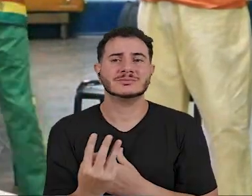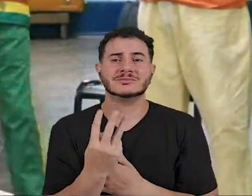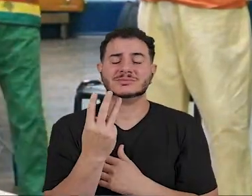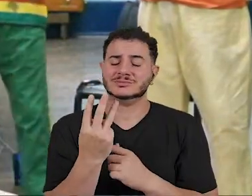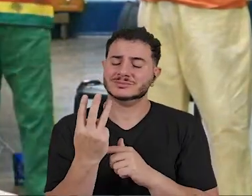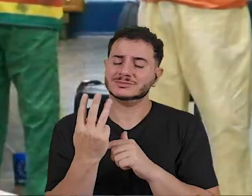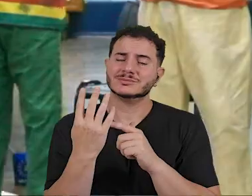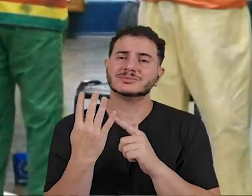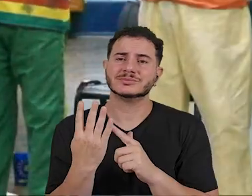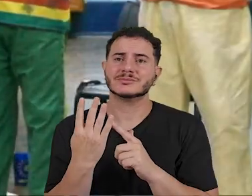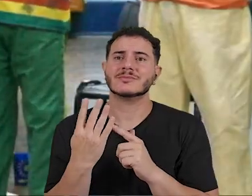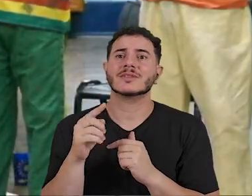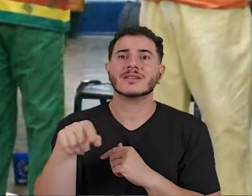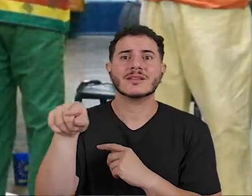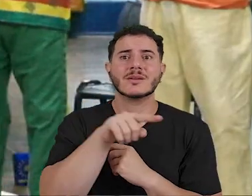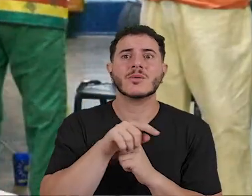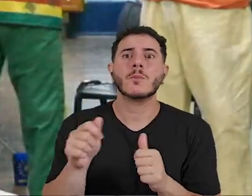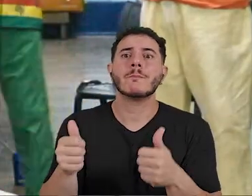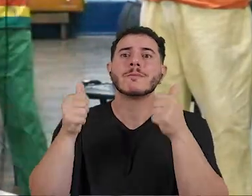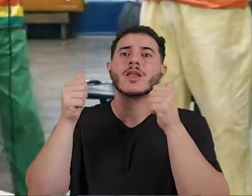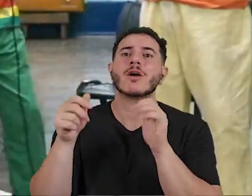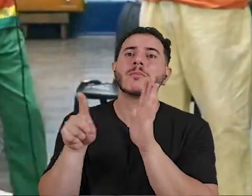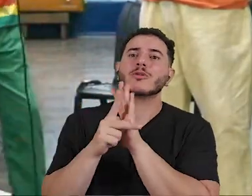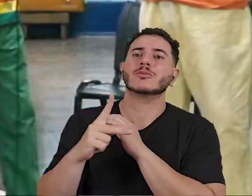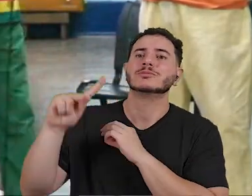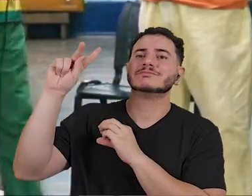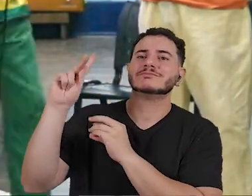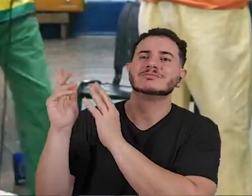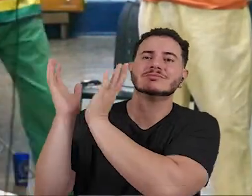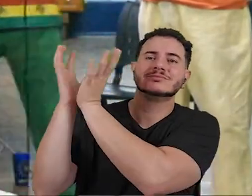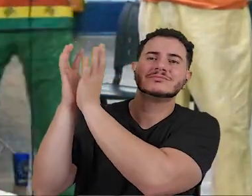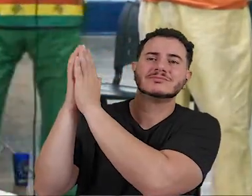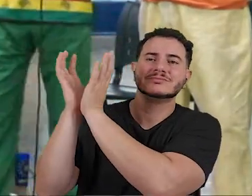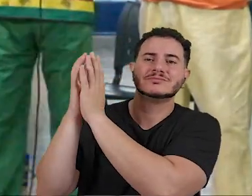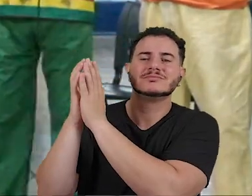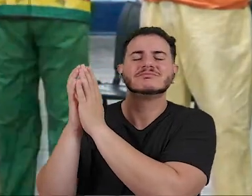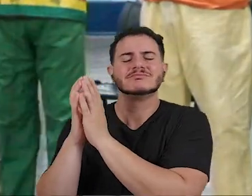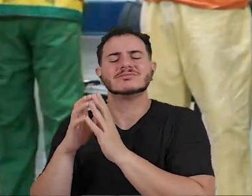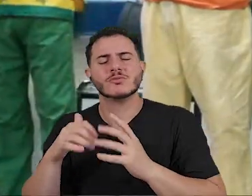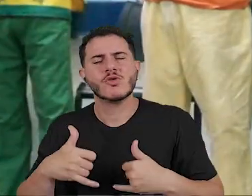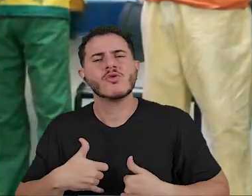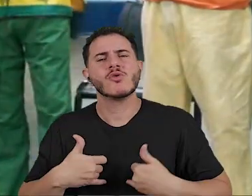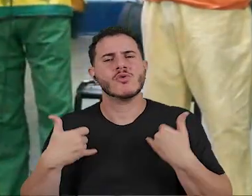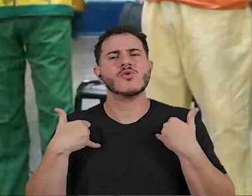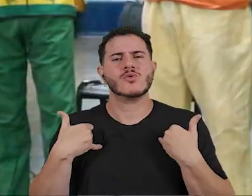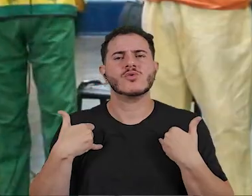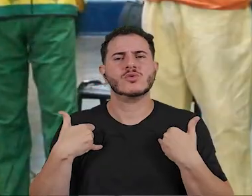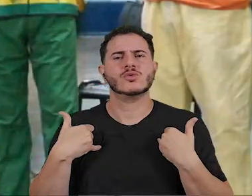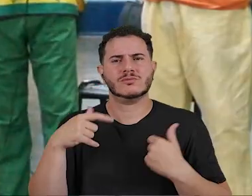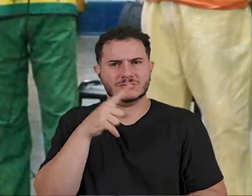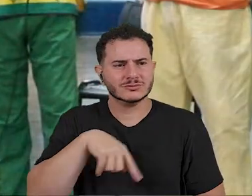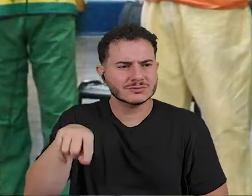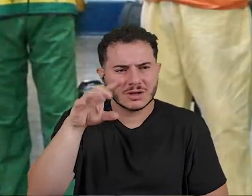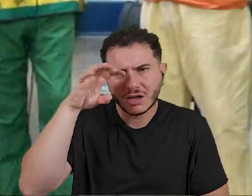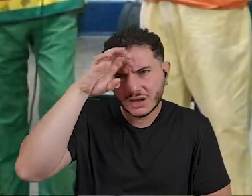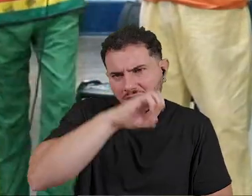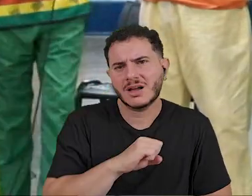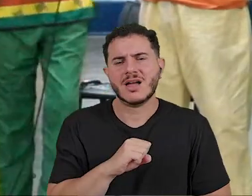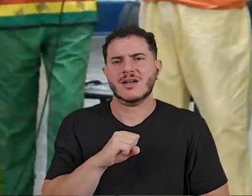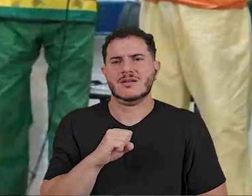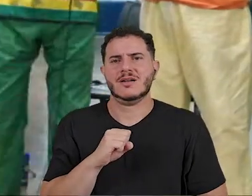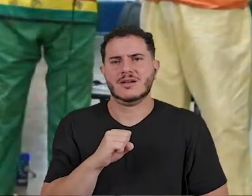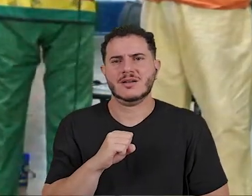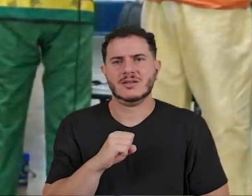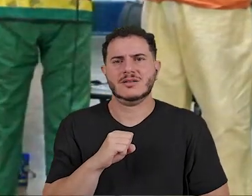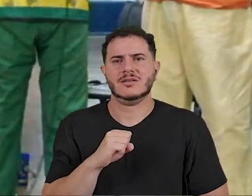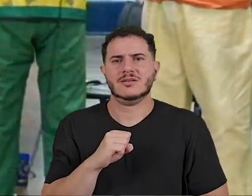Com orgulho. Vocês viram a lição, não por ser meu filho, mas pelo talento que